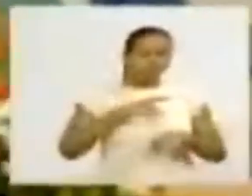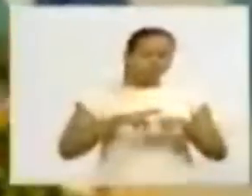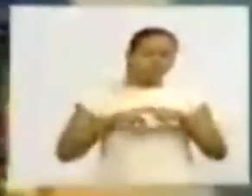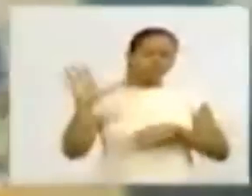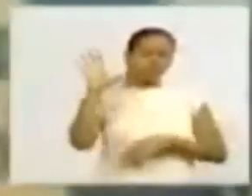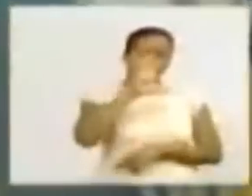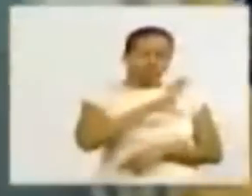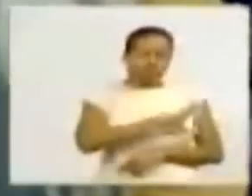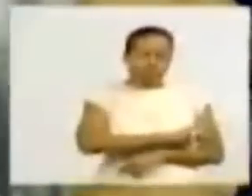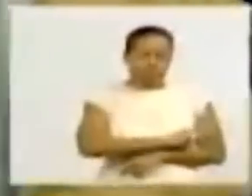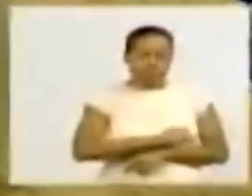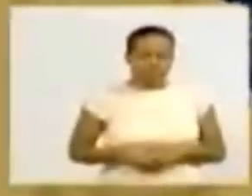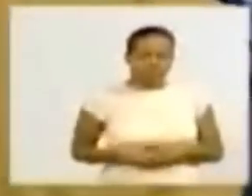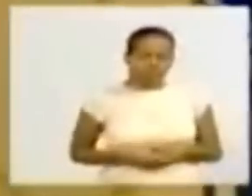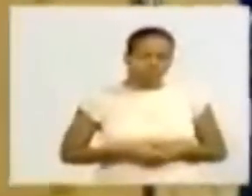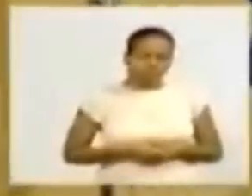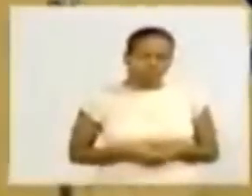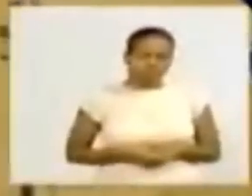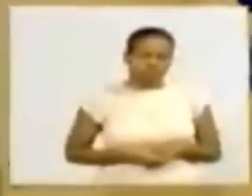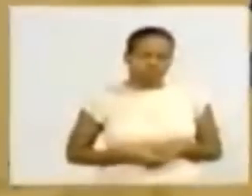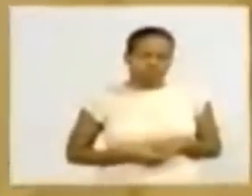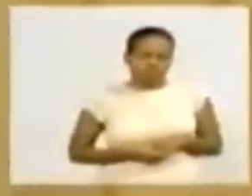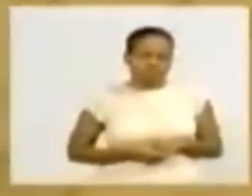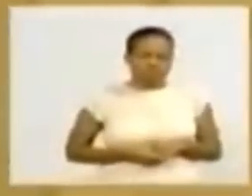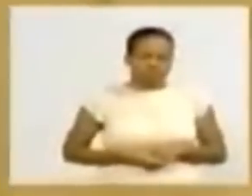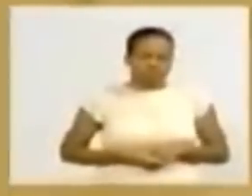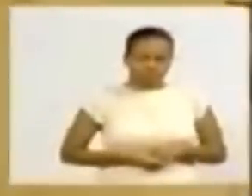Senhor, e me cura por amor.